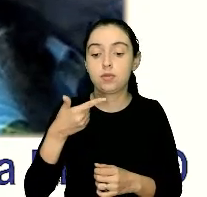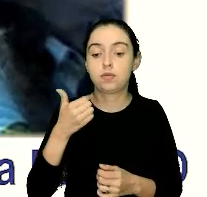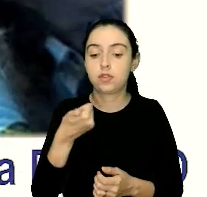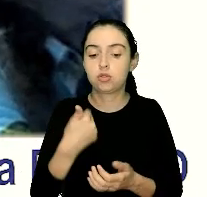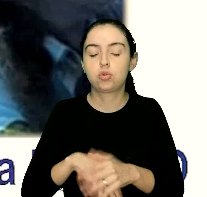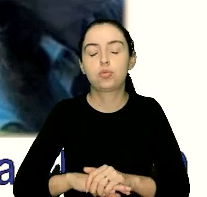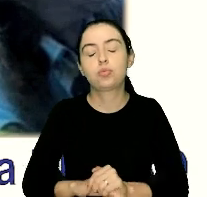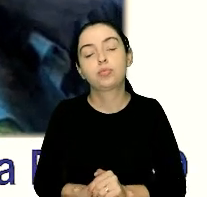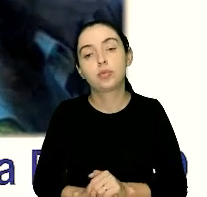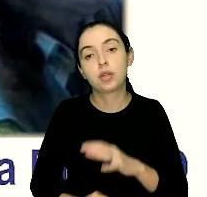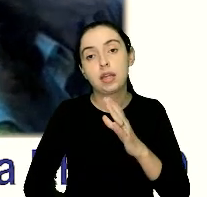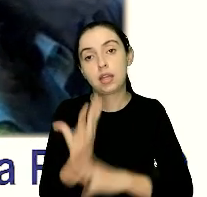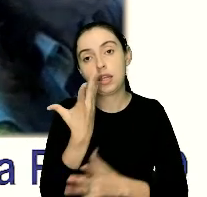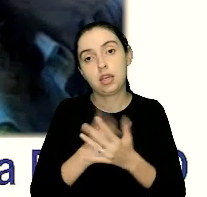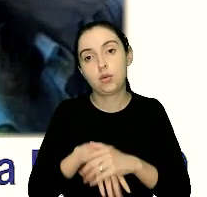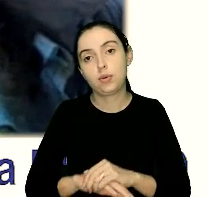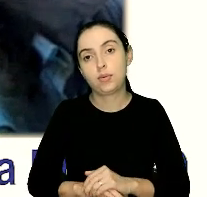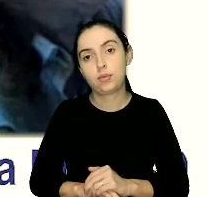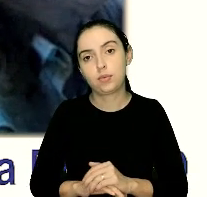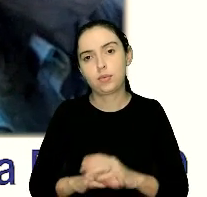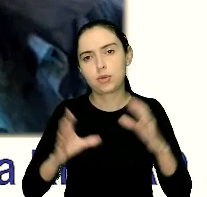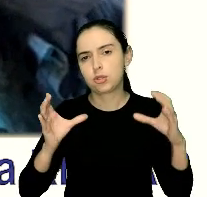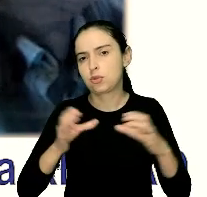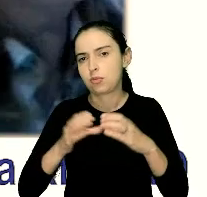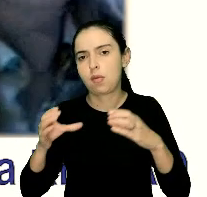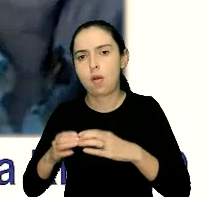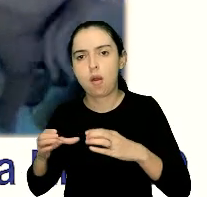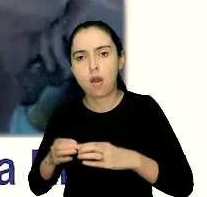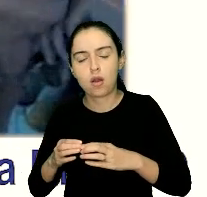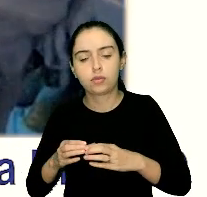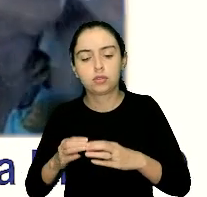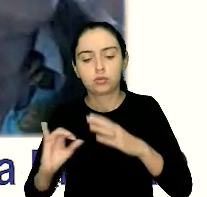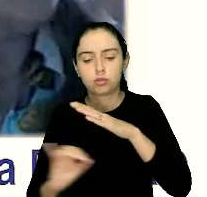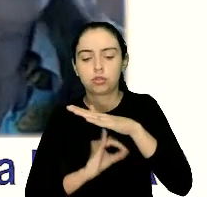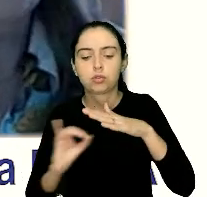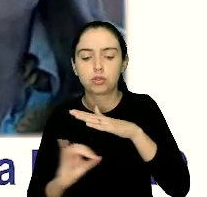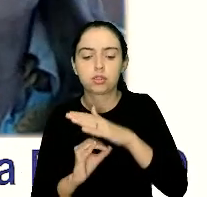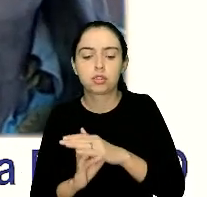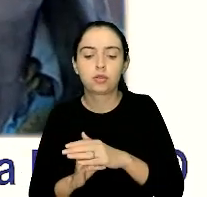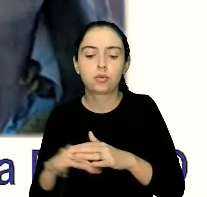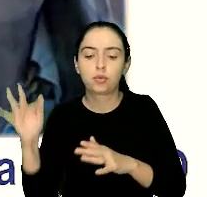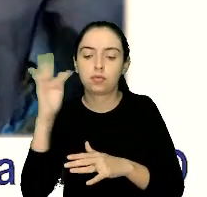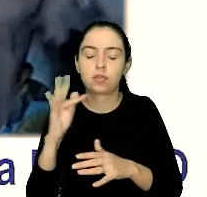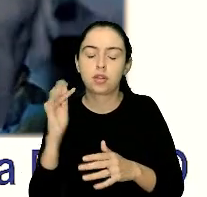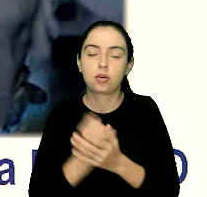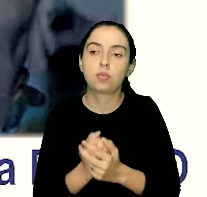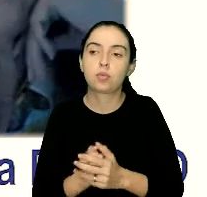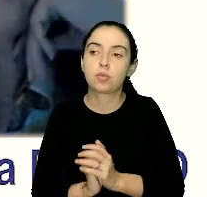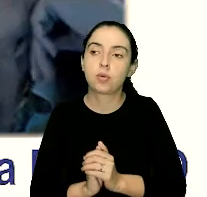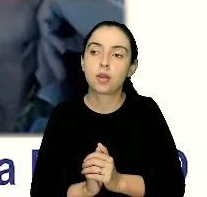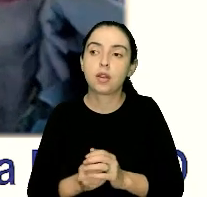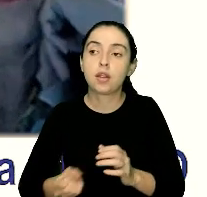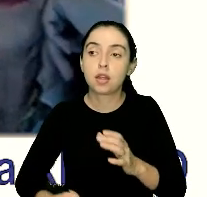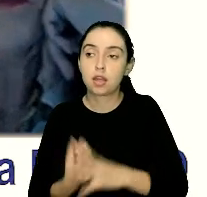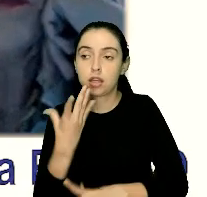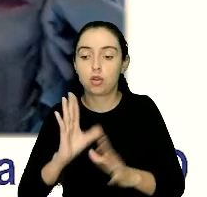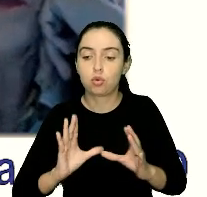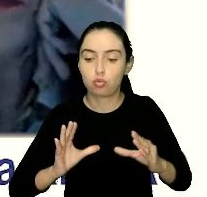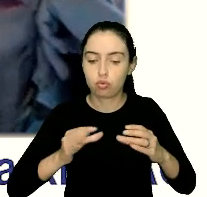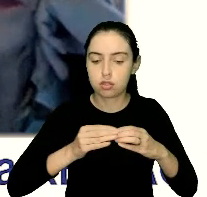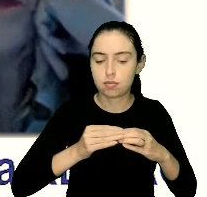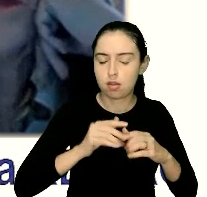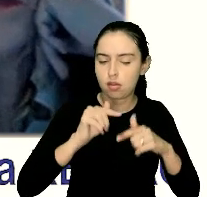cada órgão da Justiça Federal criou uma comissão para trabalhar com né, que